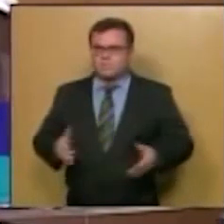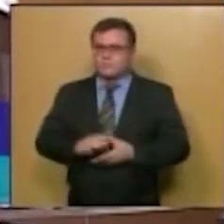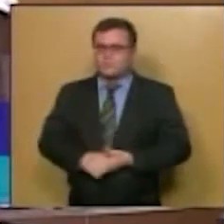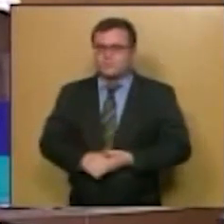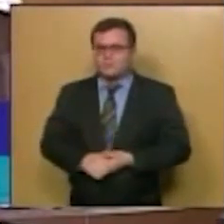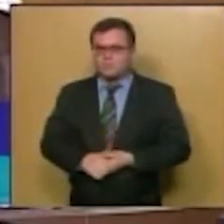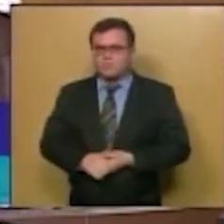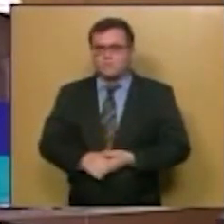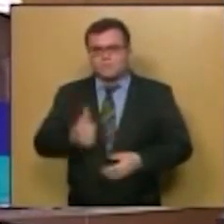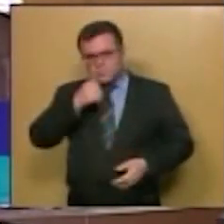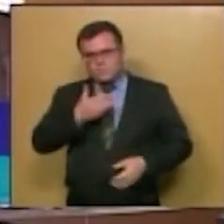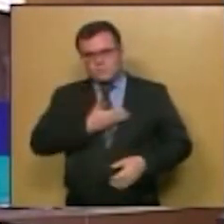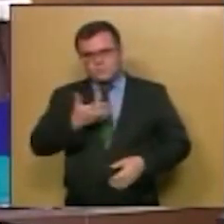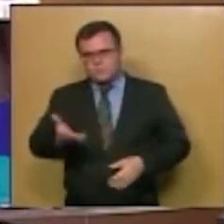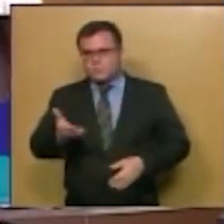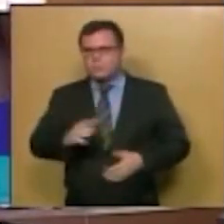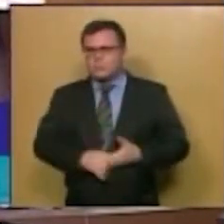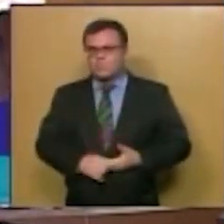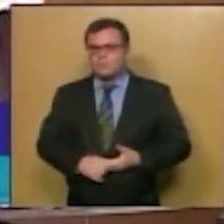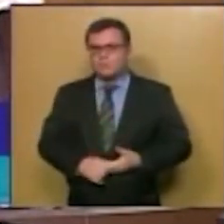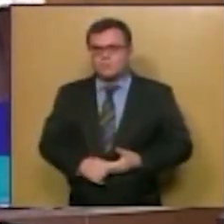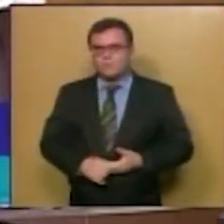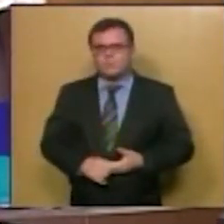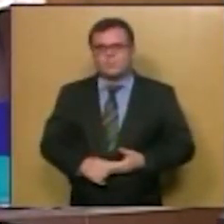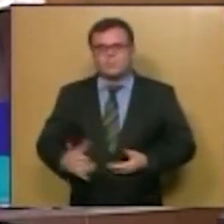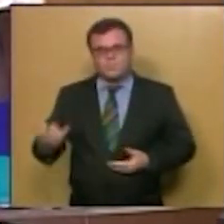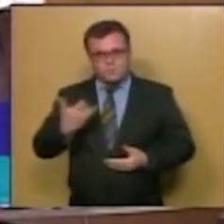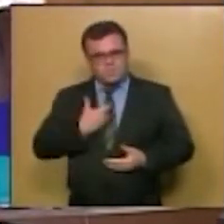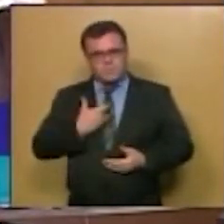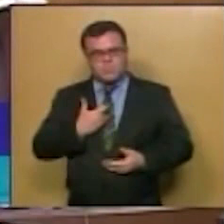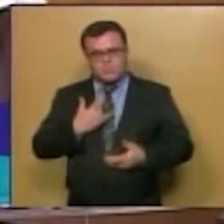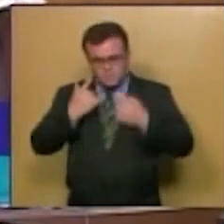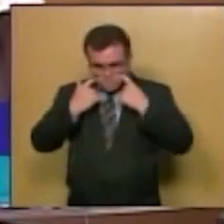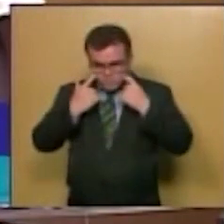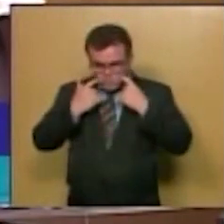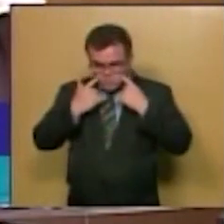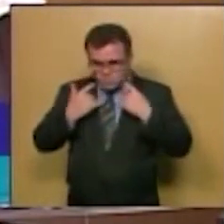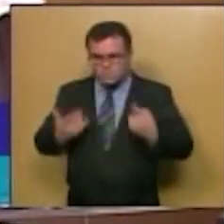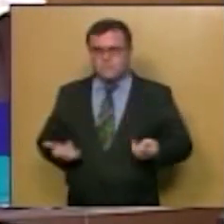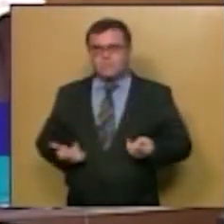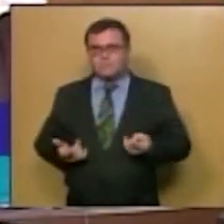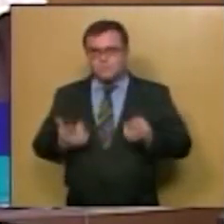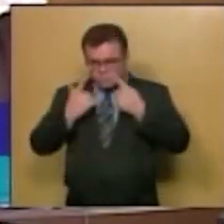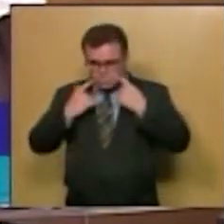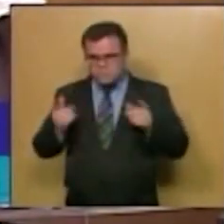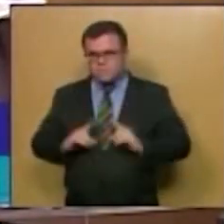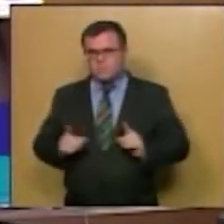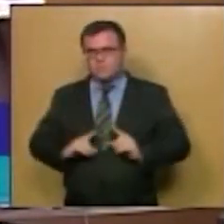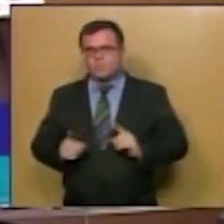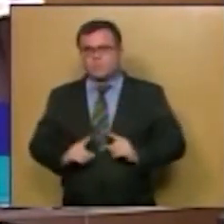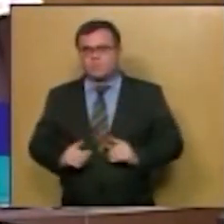minha amiga quando alguém estiver chorando num console seja